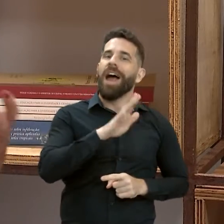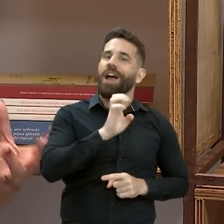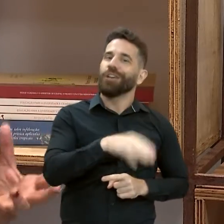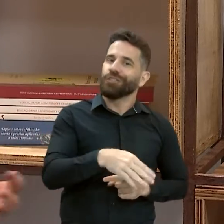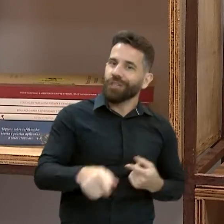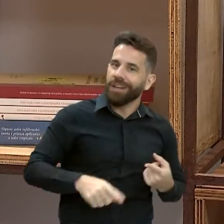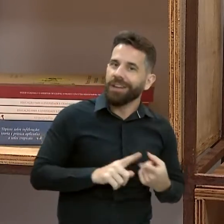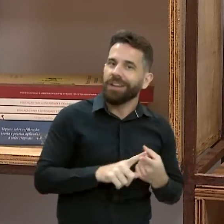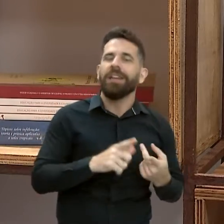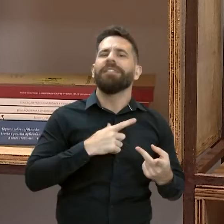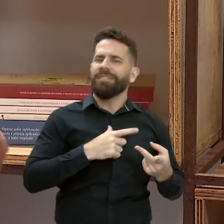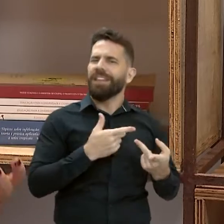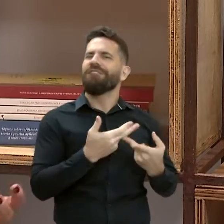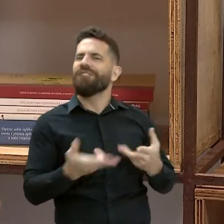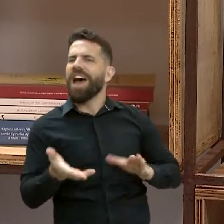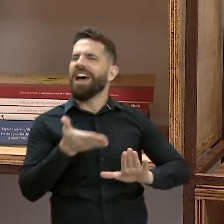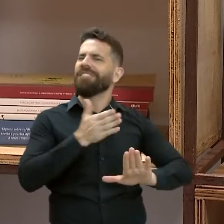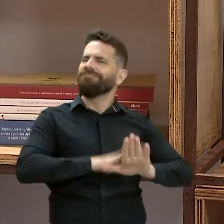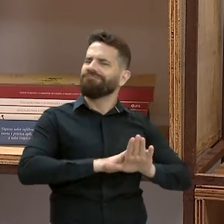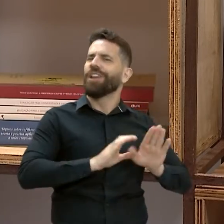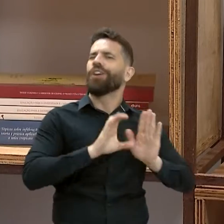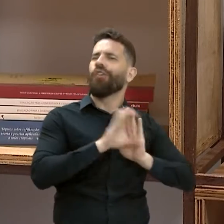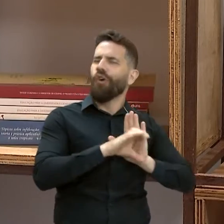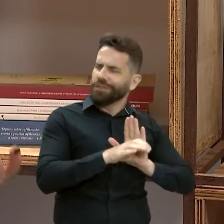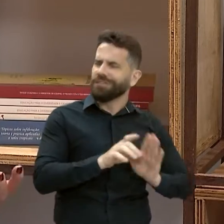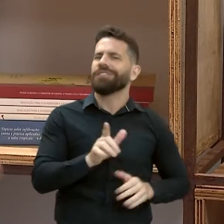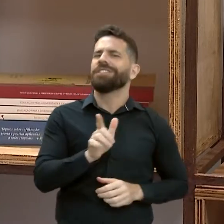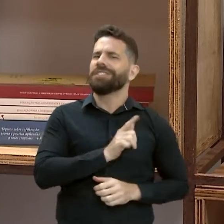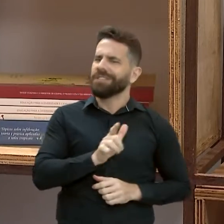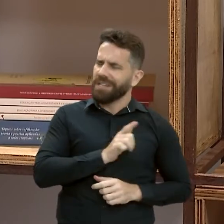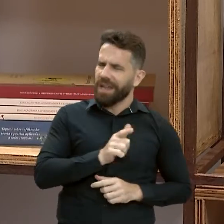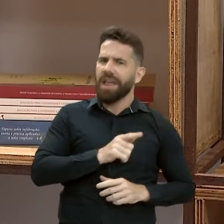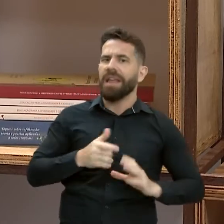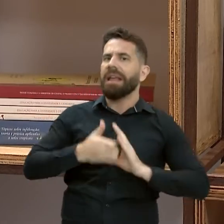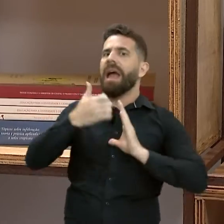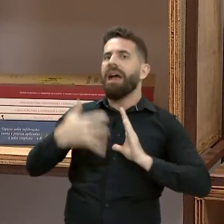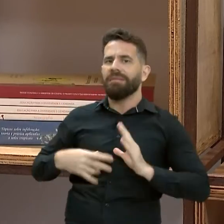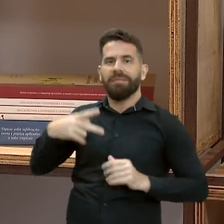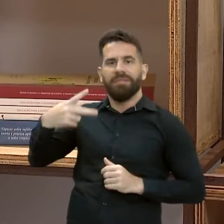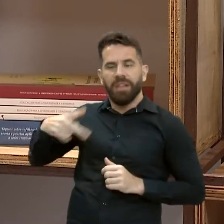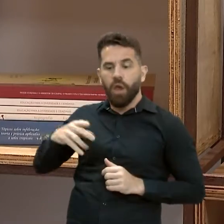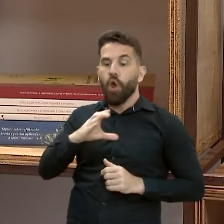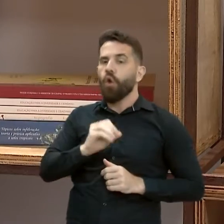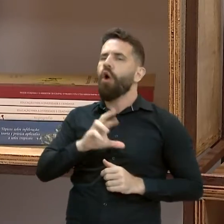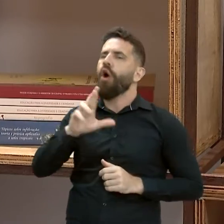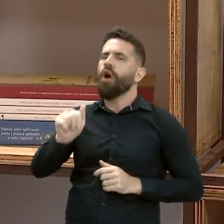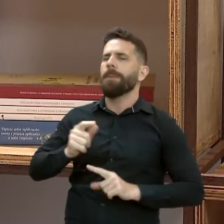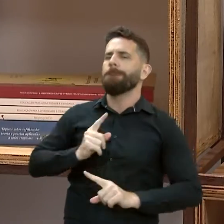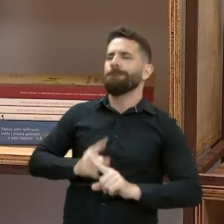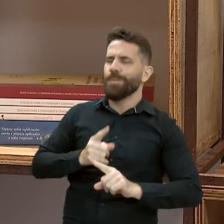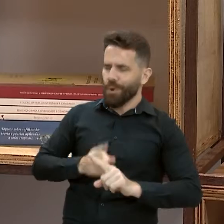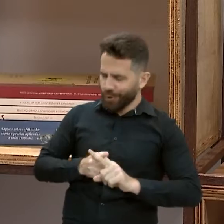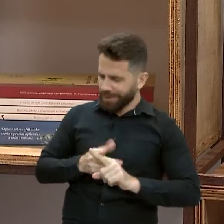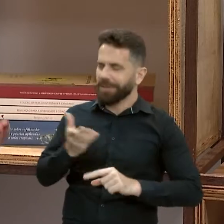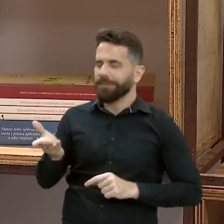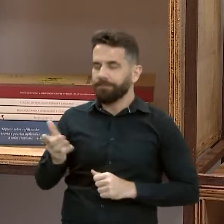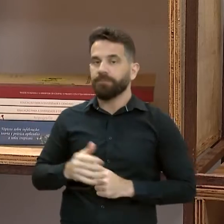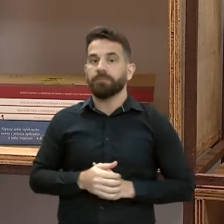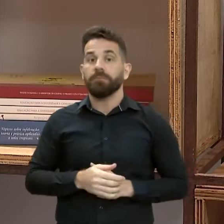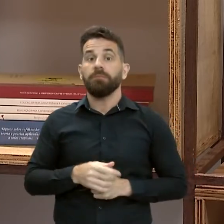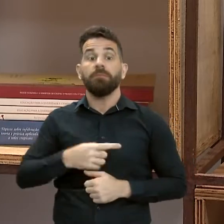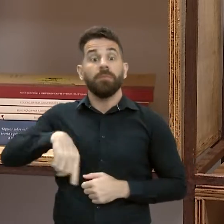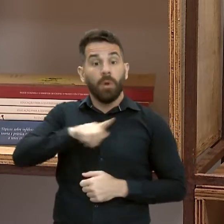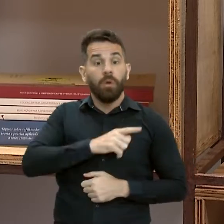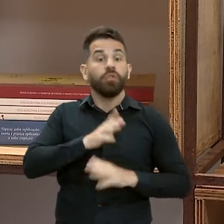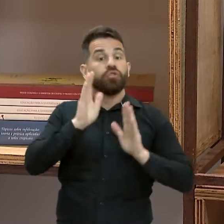vários conceitos, várias identificações, várias caracterizações desse nome Cora Coralina, né? Nós nos deparamos no